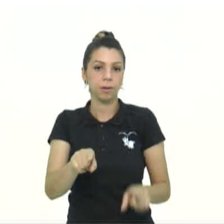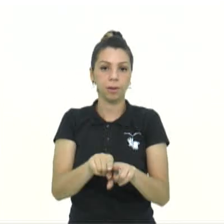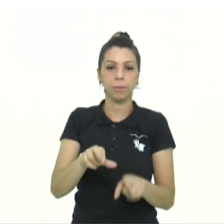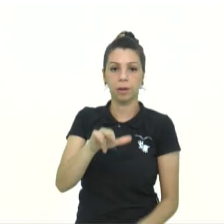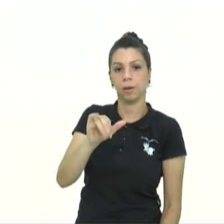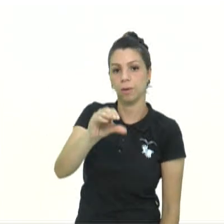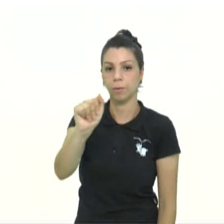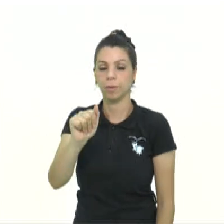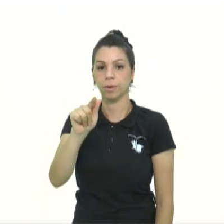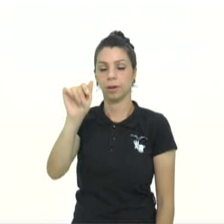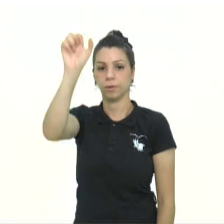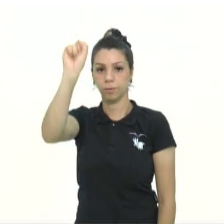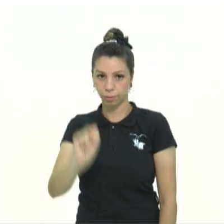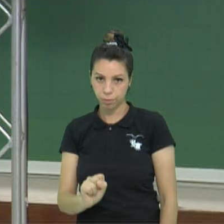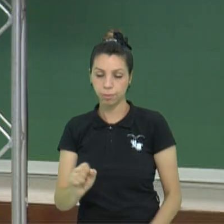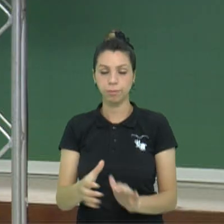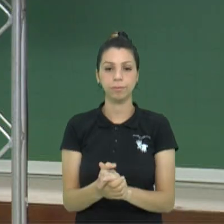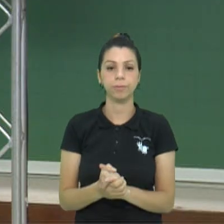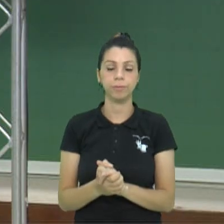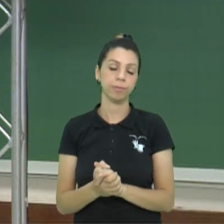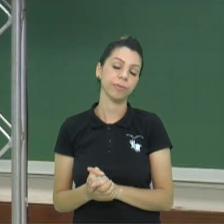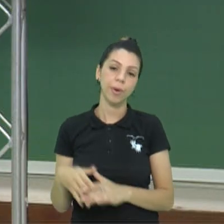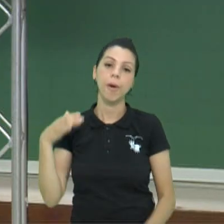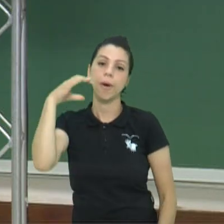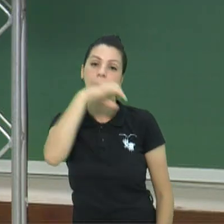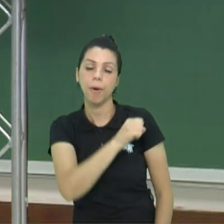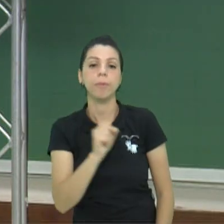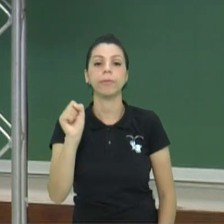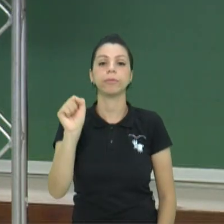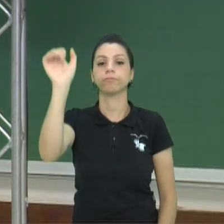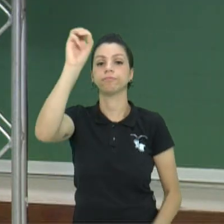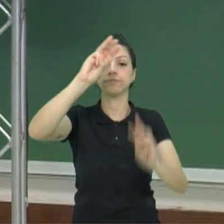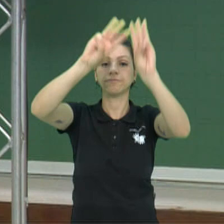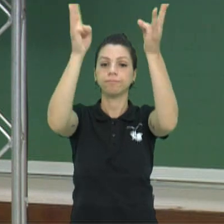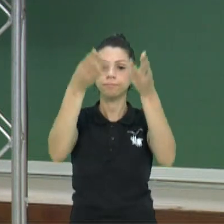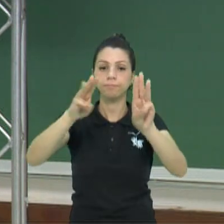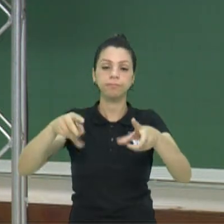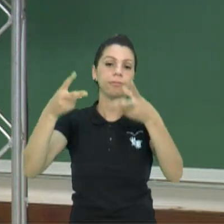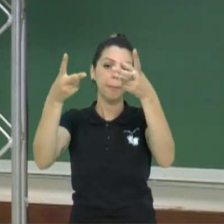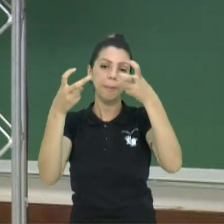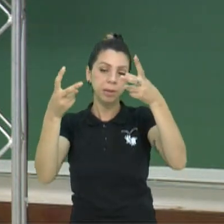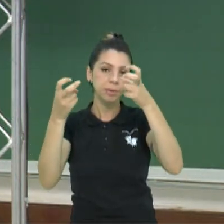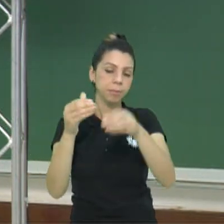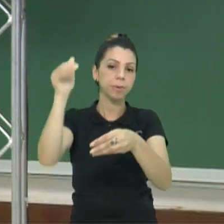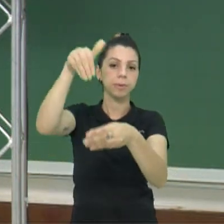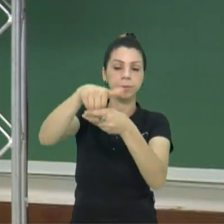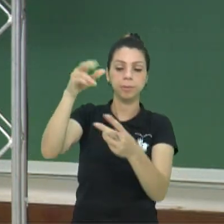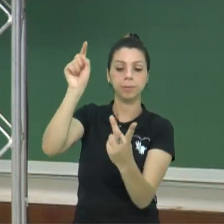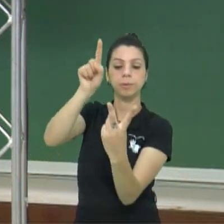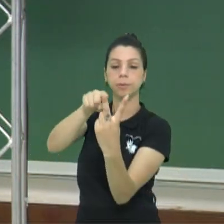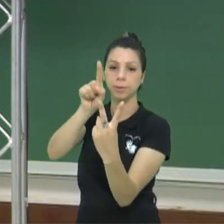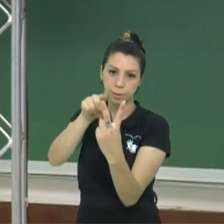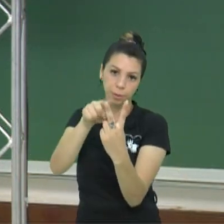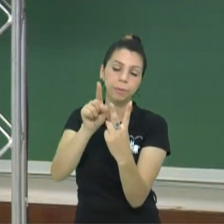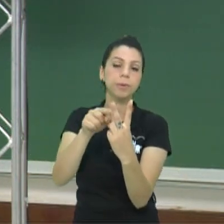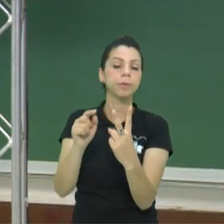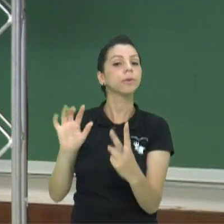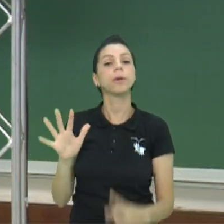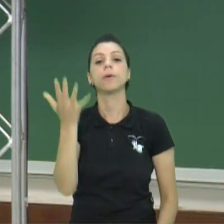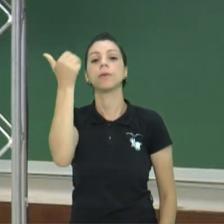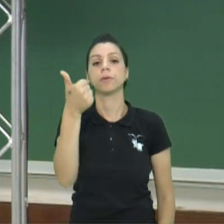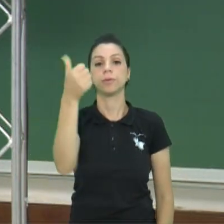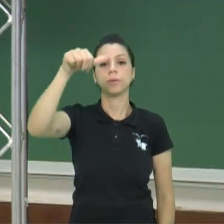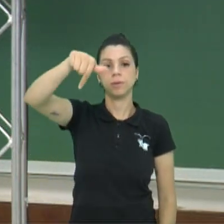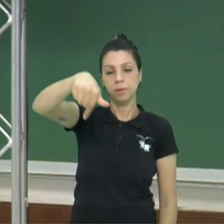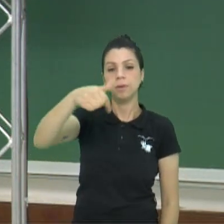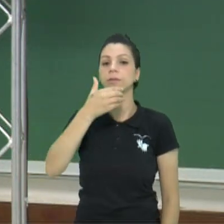do Sul. Obviamente, por esse mapa você percebeu que a eleição no segundo turno, que aconteceu dia 17